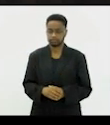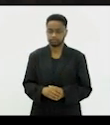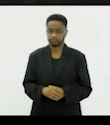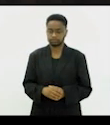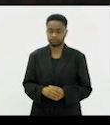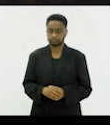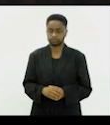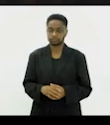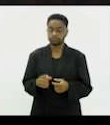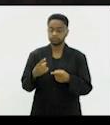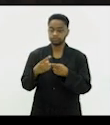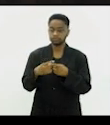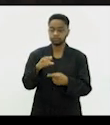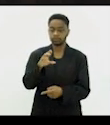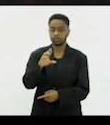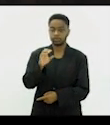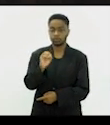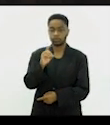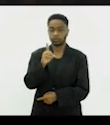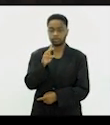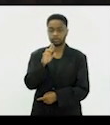O Rodrigo Capacheco,